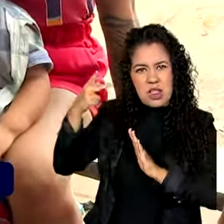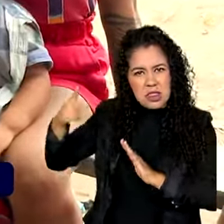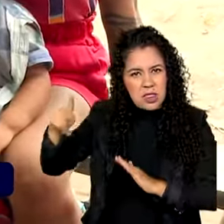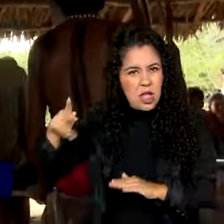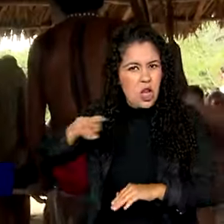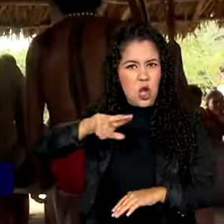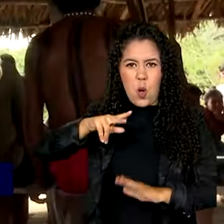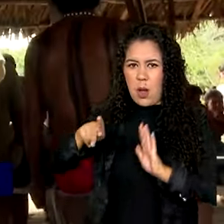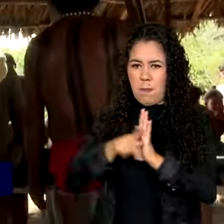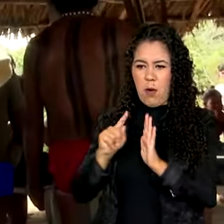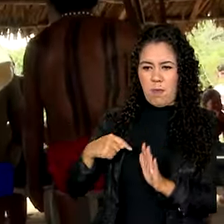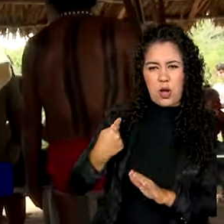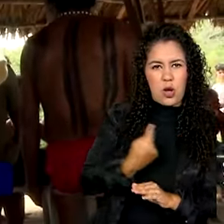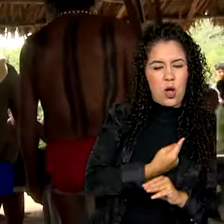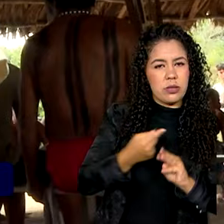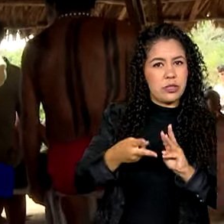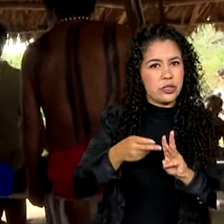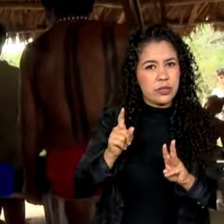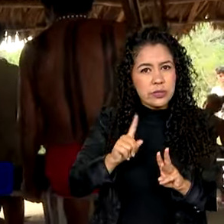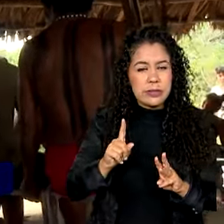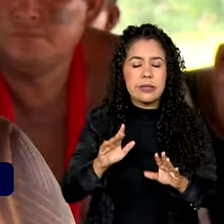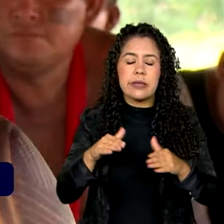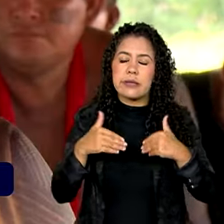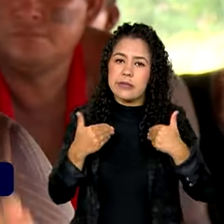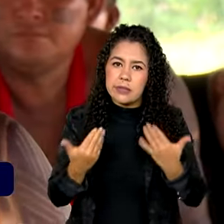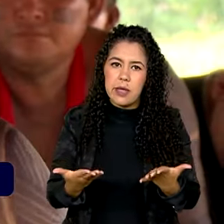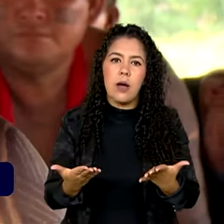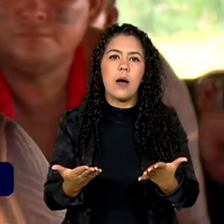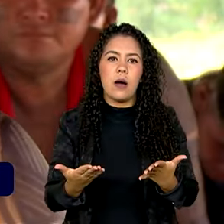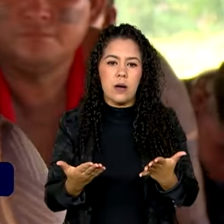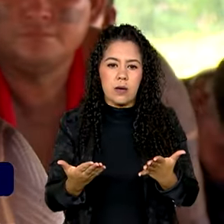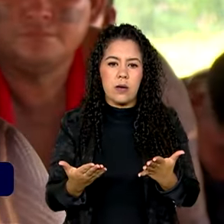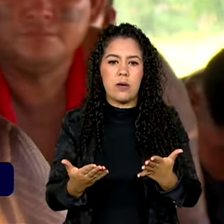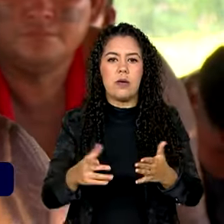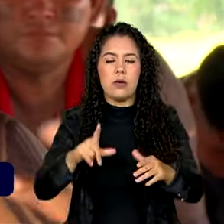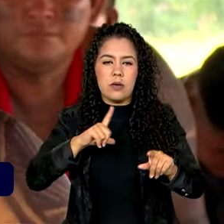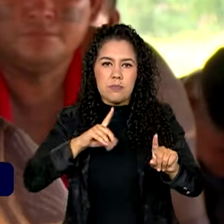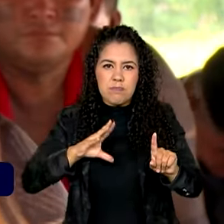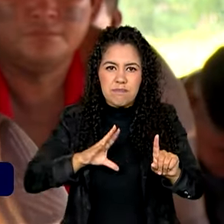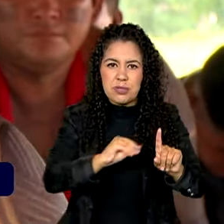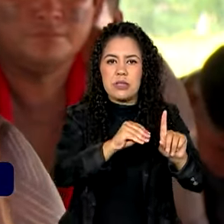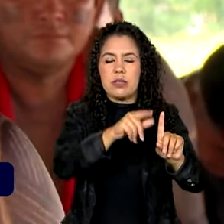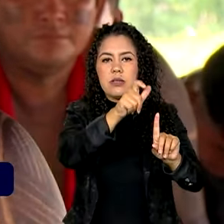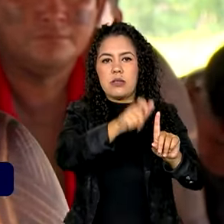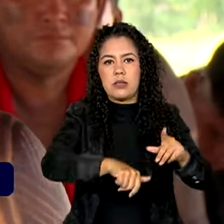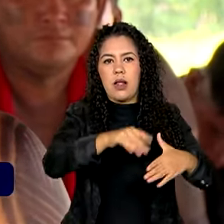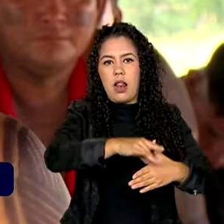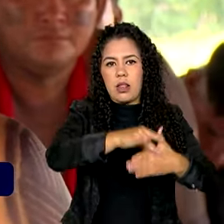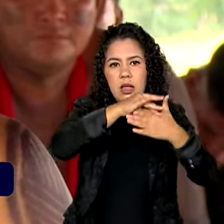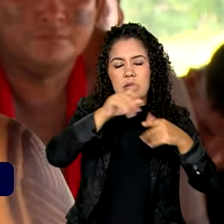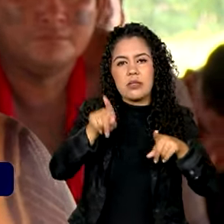Já muitas vezes intimidou os caciques, liderança, né, o fazendeiro, né,